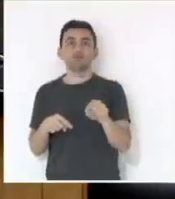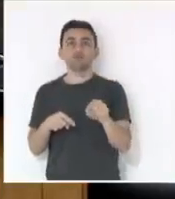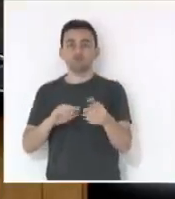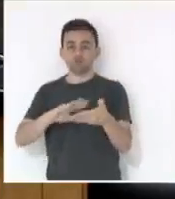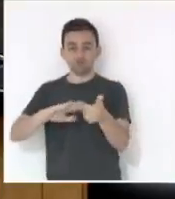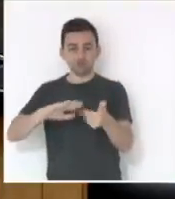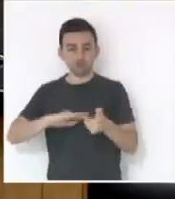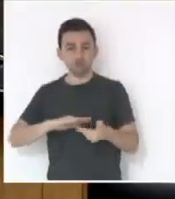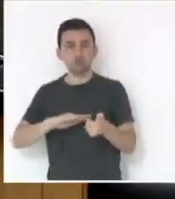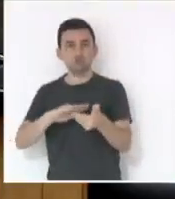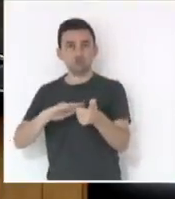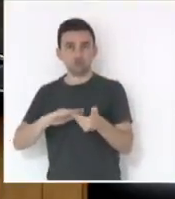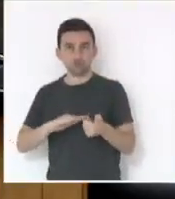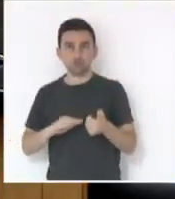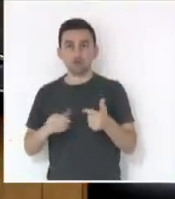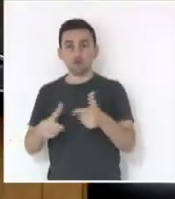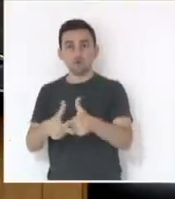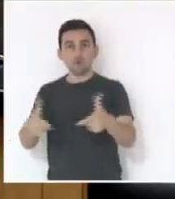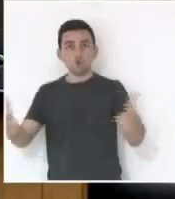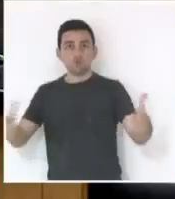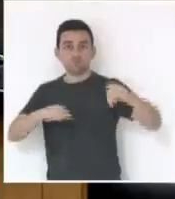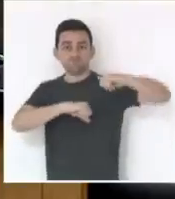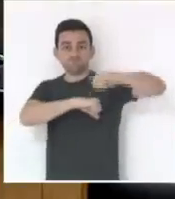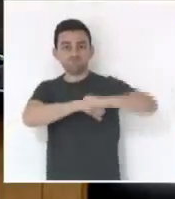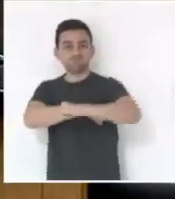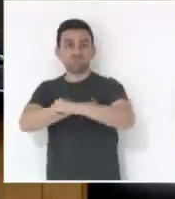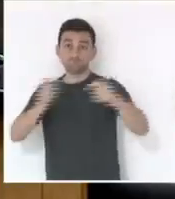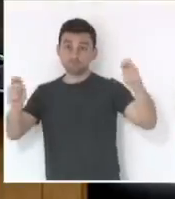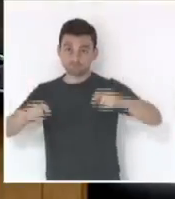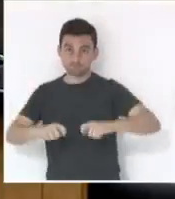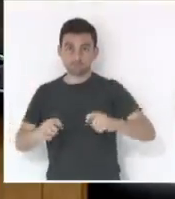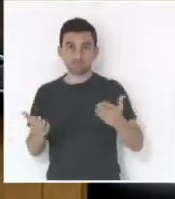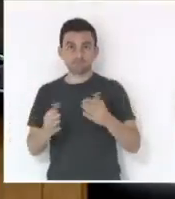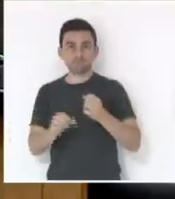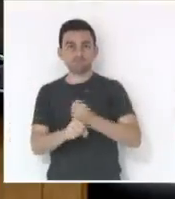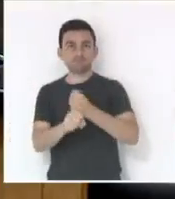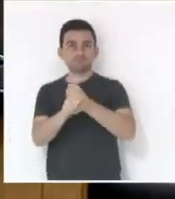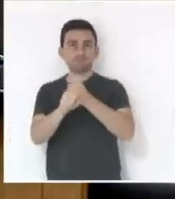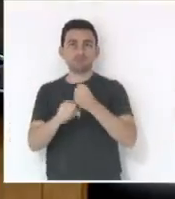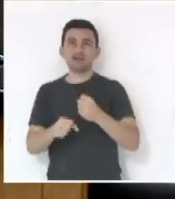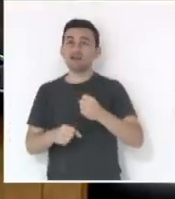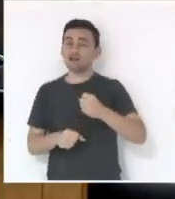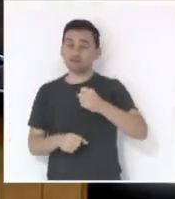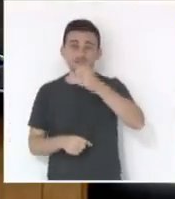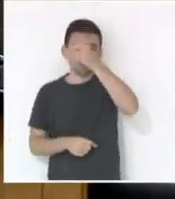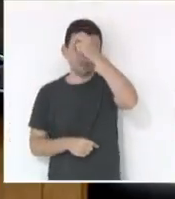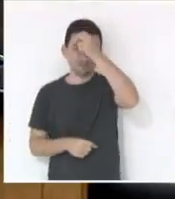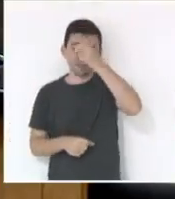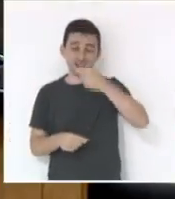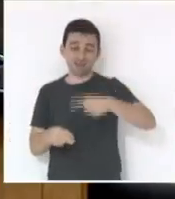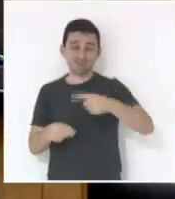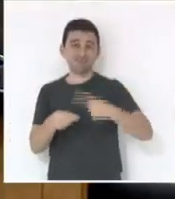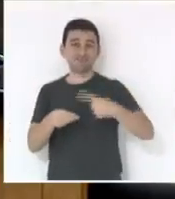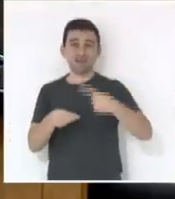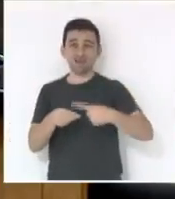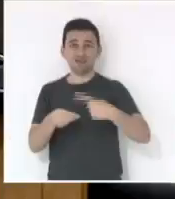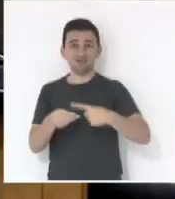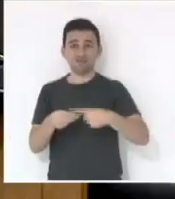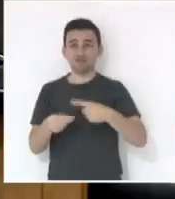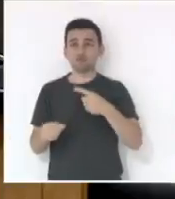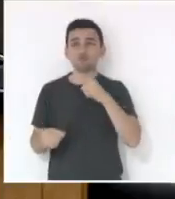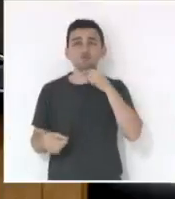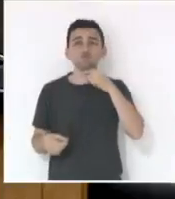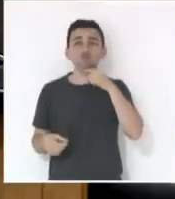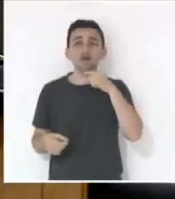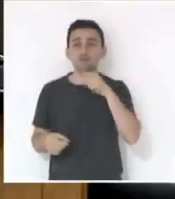vai para ampliação do aeroporto. O município não pode absorver esse caos social, porque se